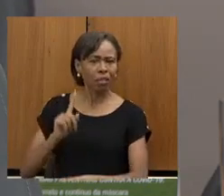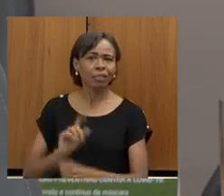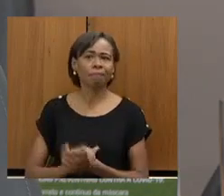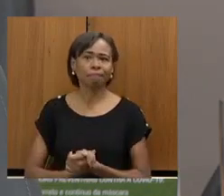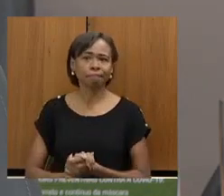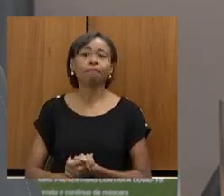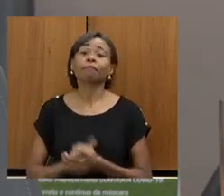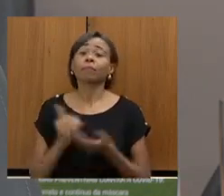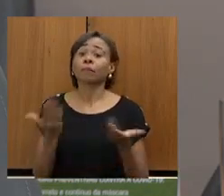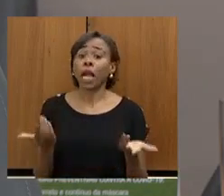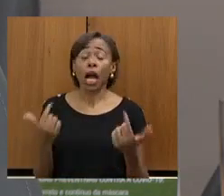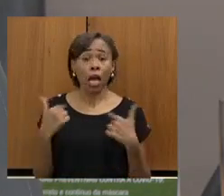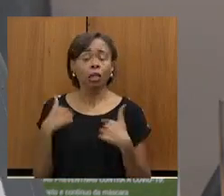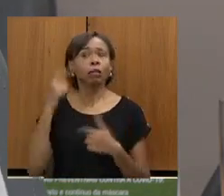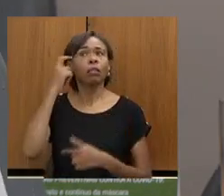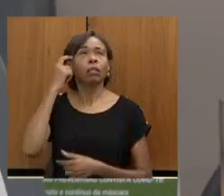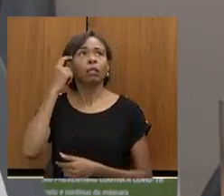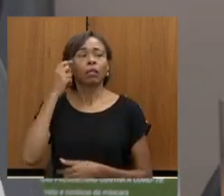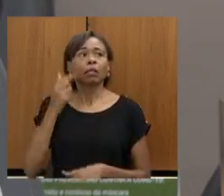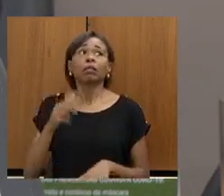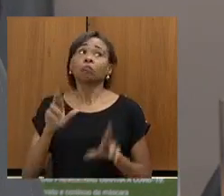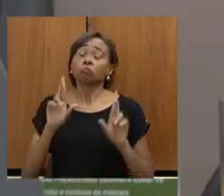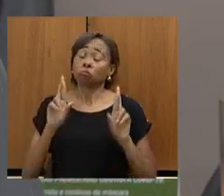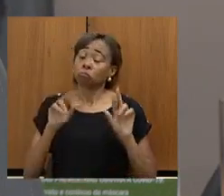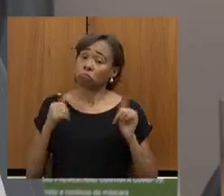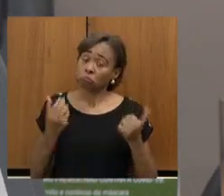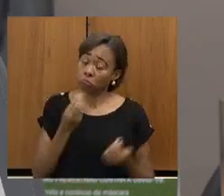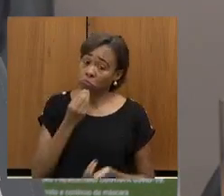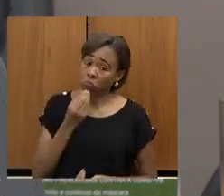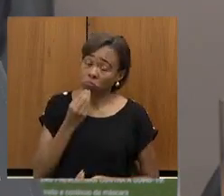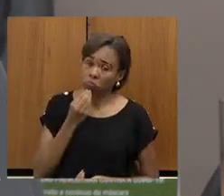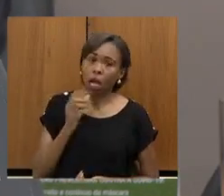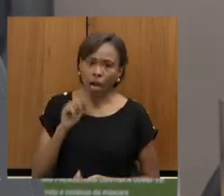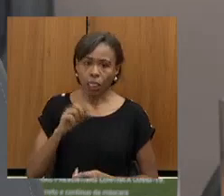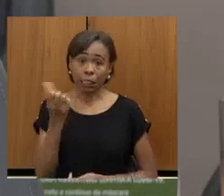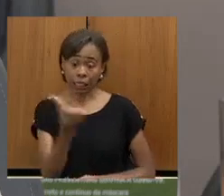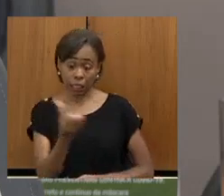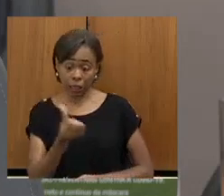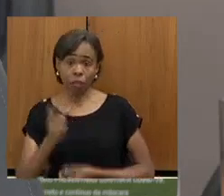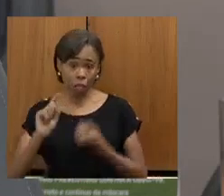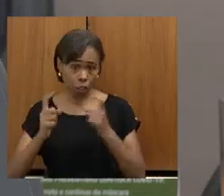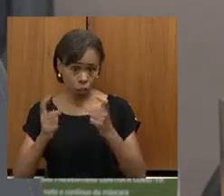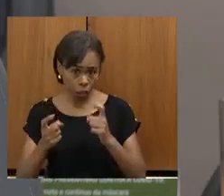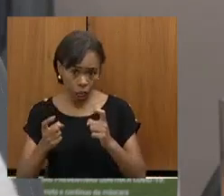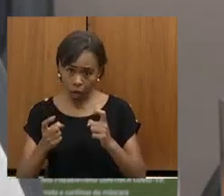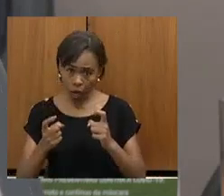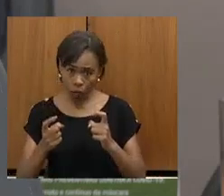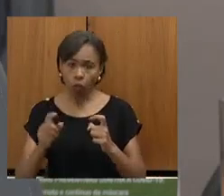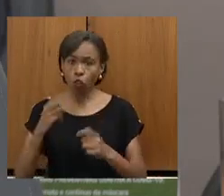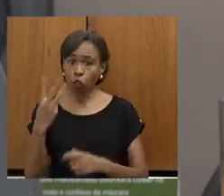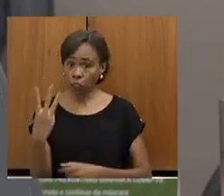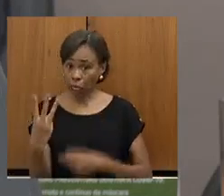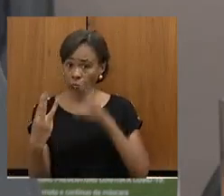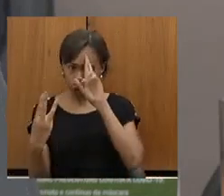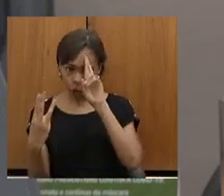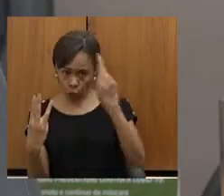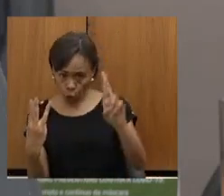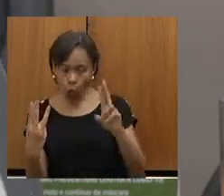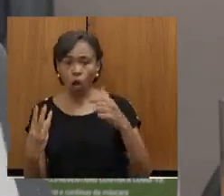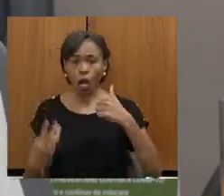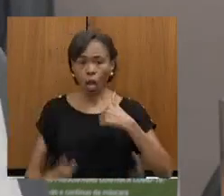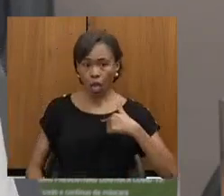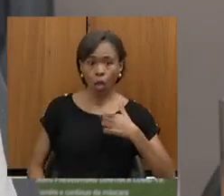E aí eu criei uma expectativa. chego nessa reunião de sexta, não era mais uma reunião só os três diretores, e eu, meu marido e as minhas